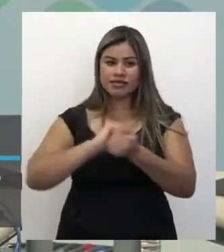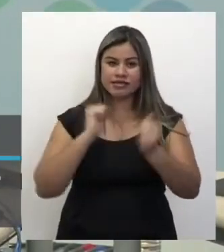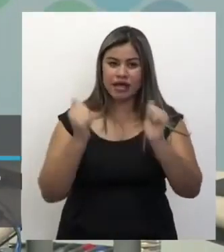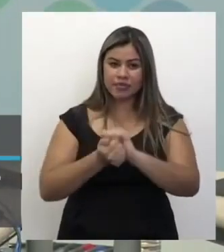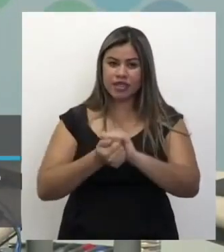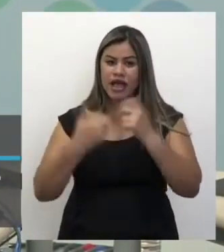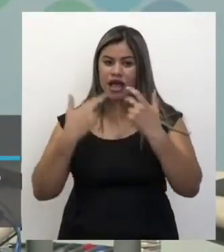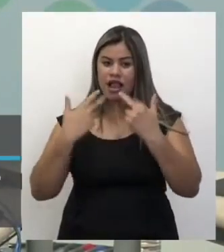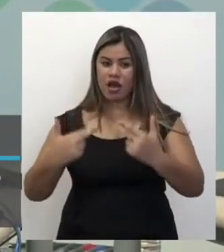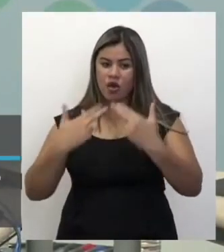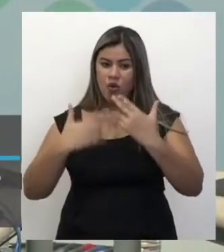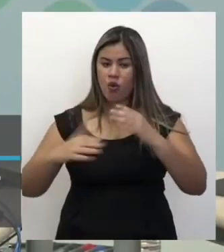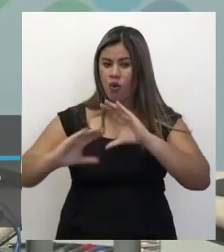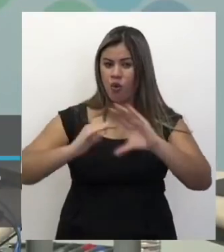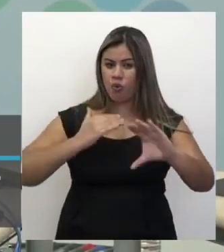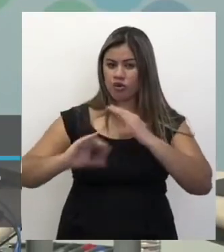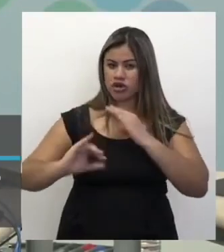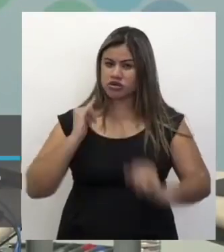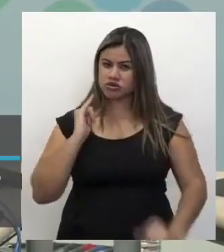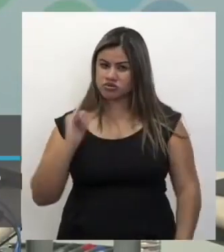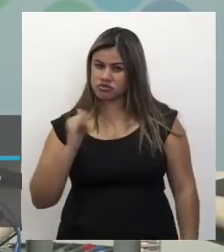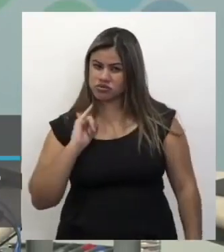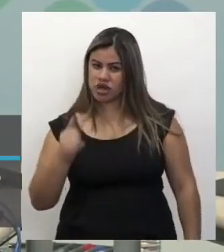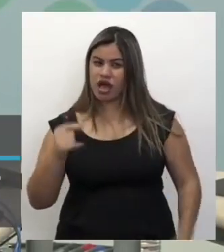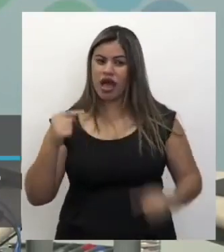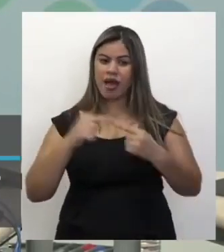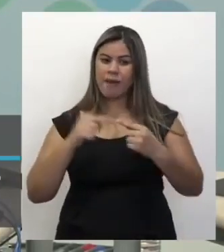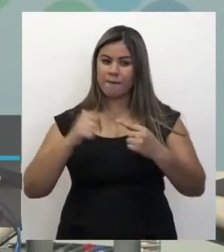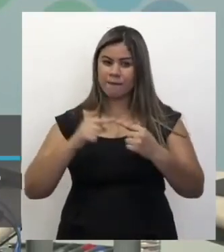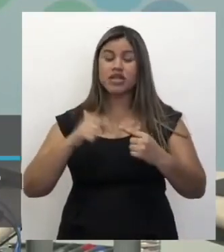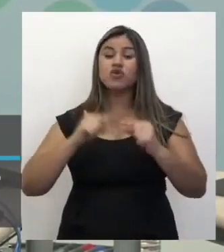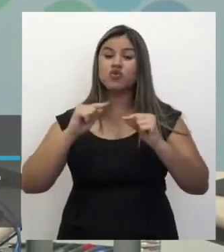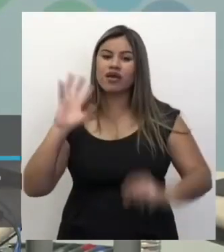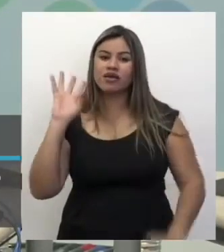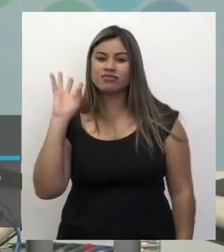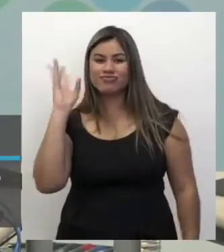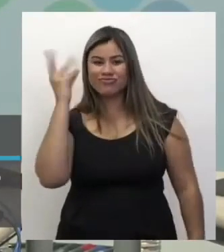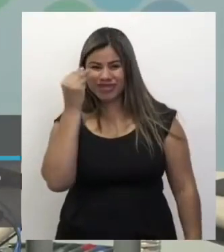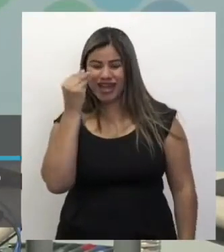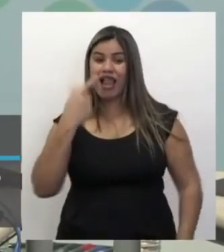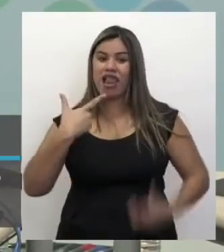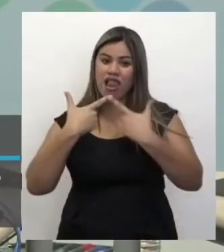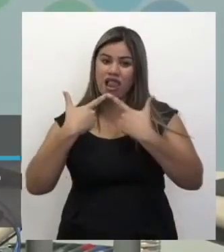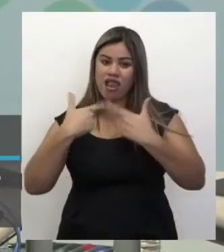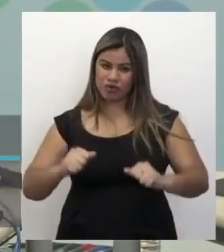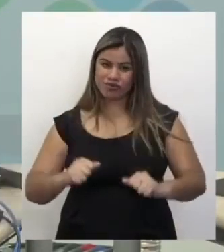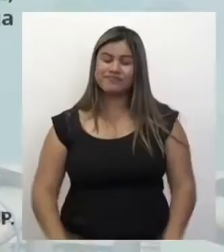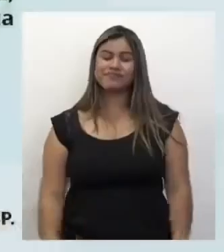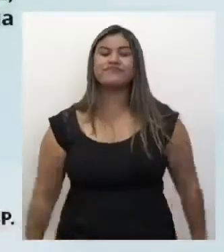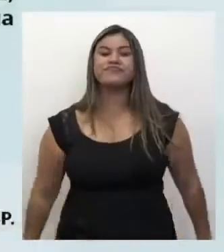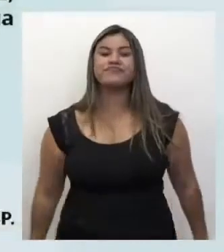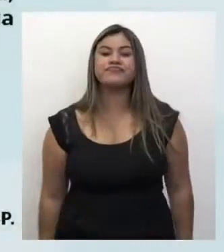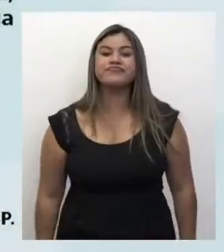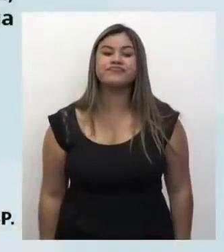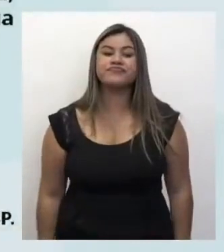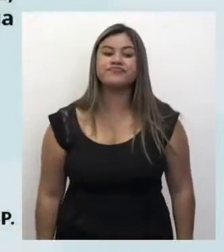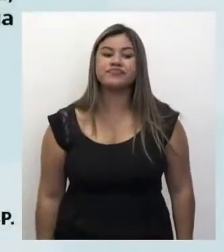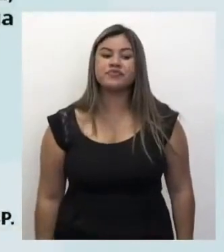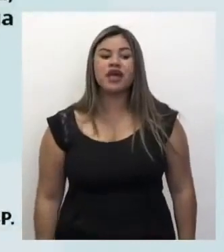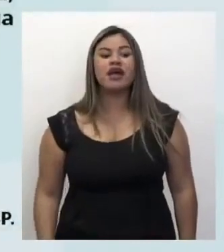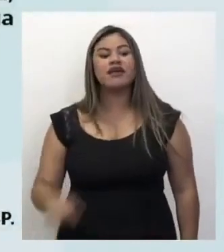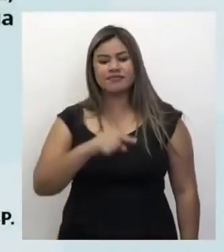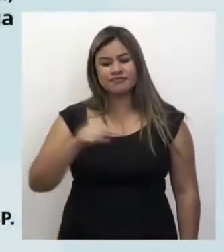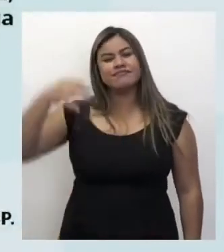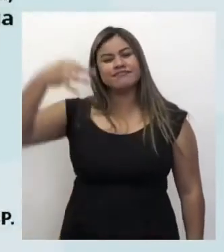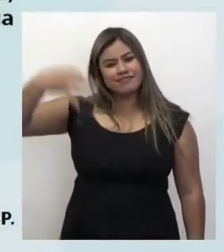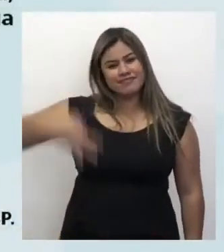situação comunicativa e ao interlocutor. Isso é competência linguística. Isso. Certo? Coloca na tela novamente, porque eles acertaram.